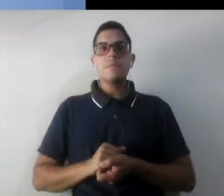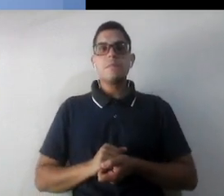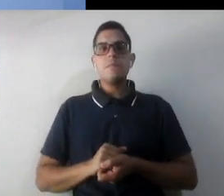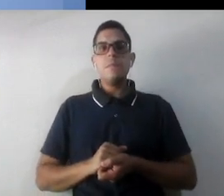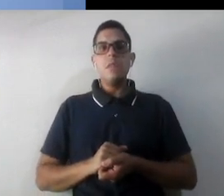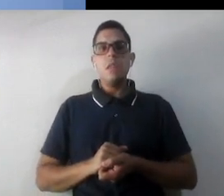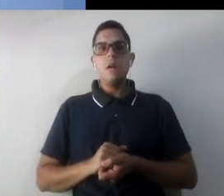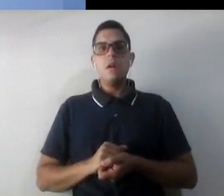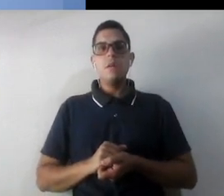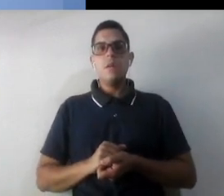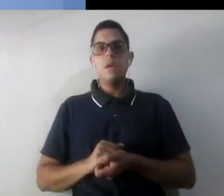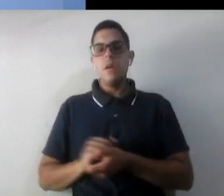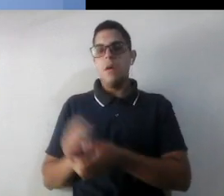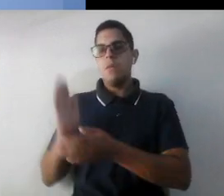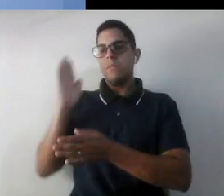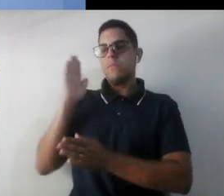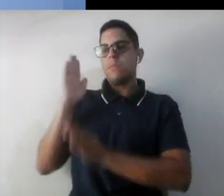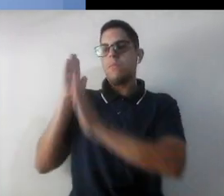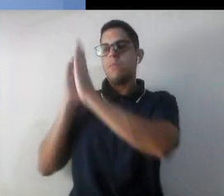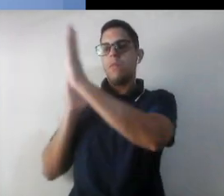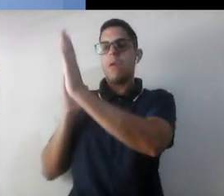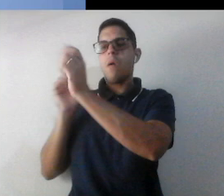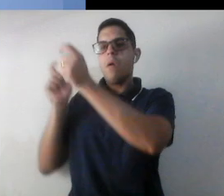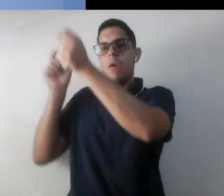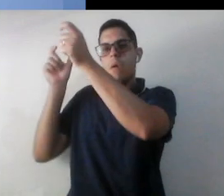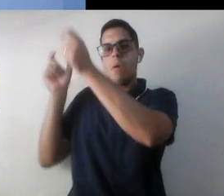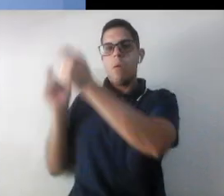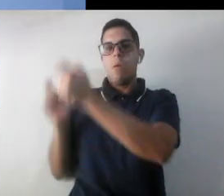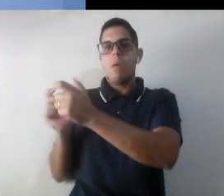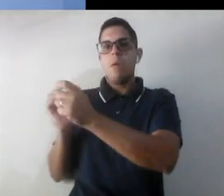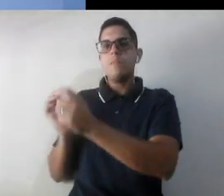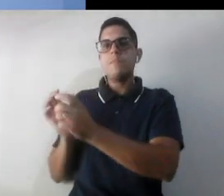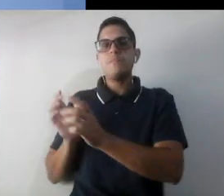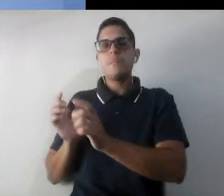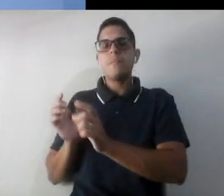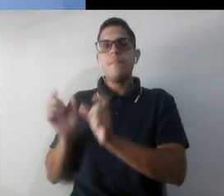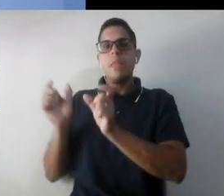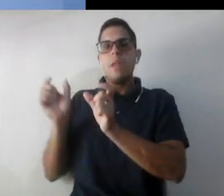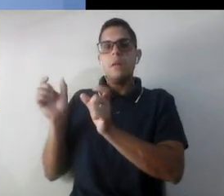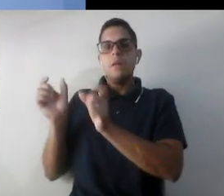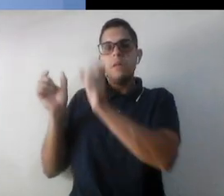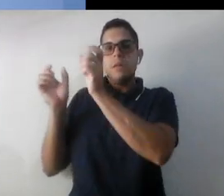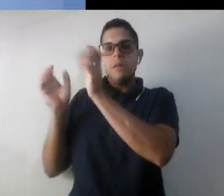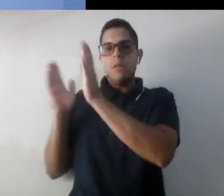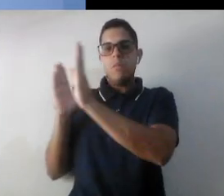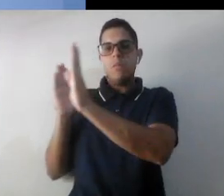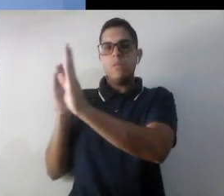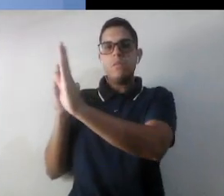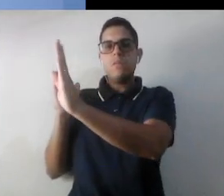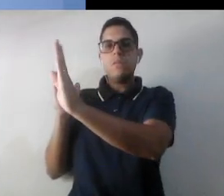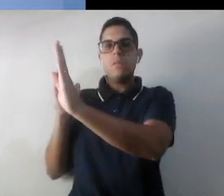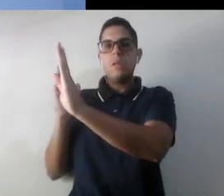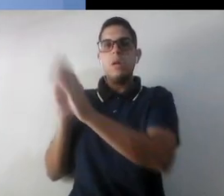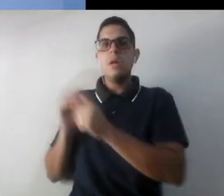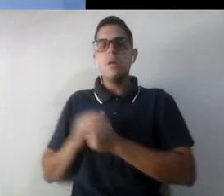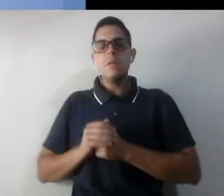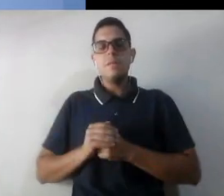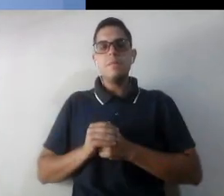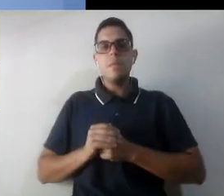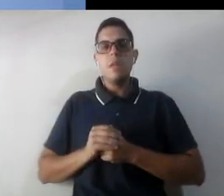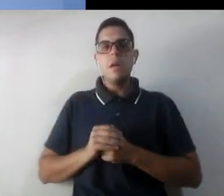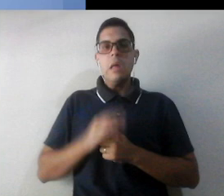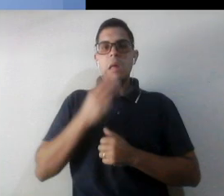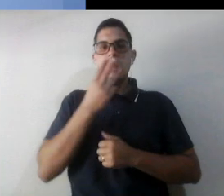pretende utilizar uma trena de 20 metros, cuja dilatação é da ordem de 35 milímetros. Considerando